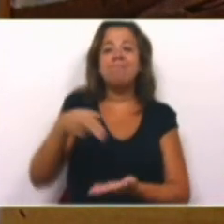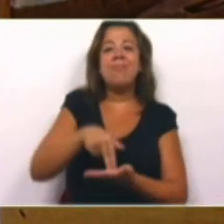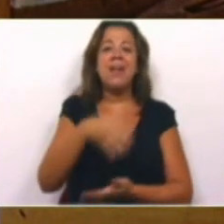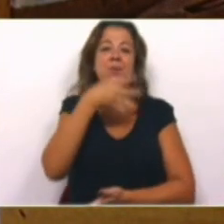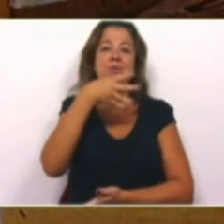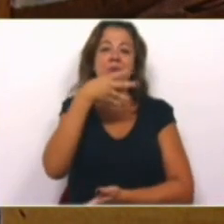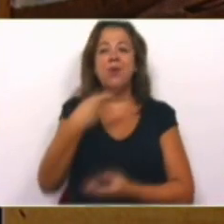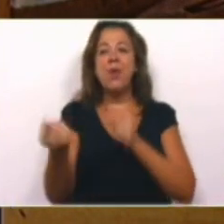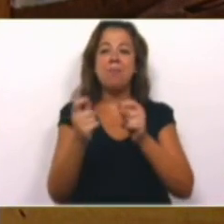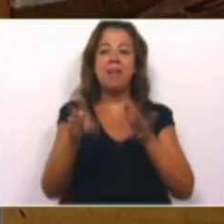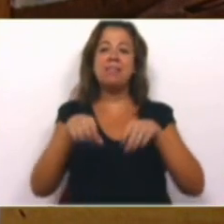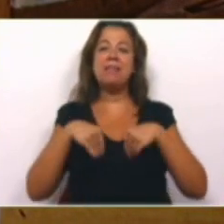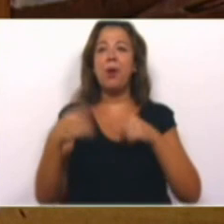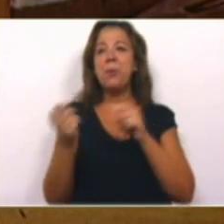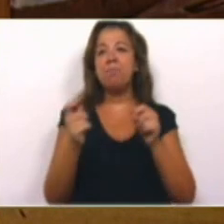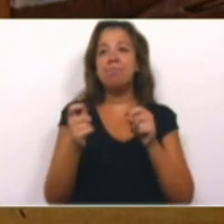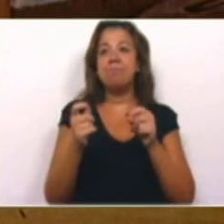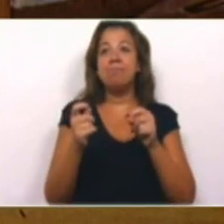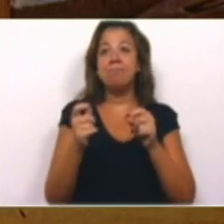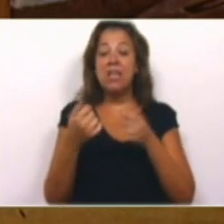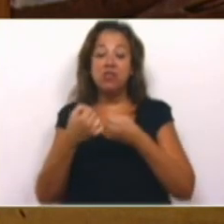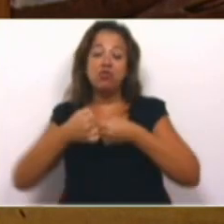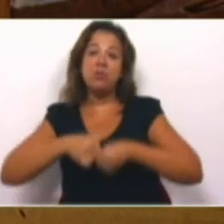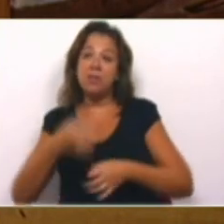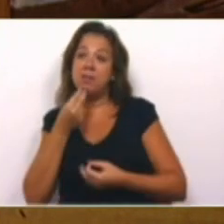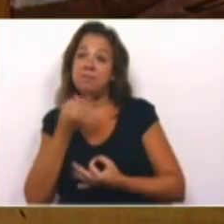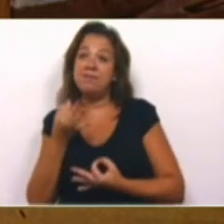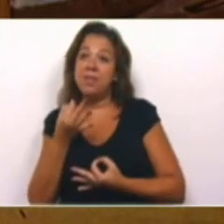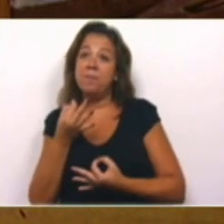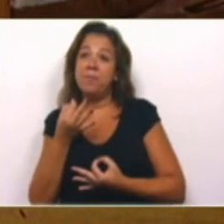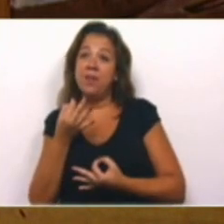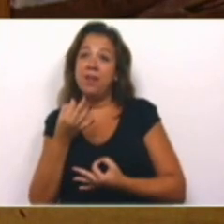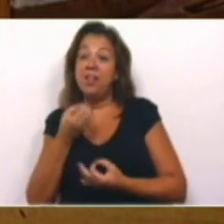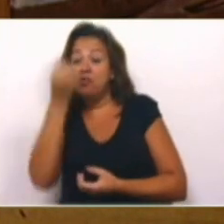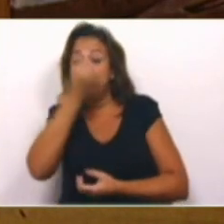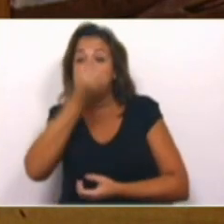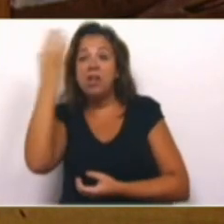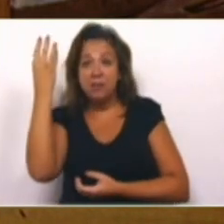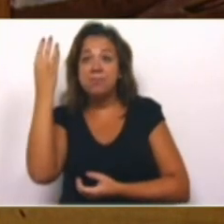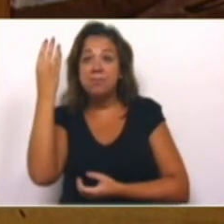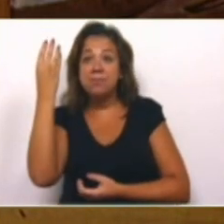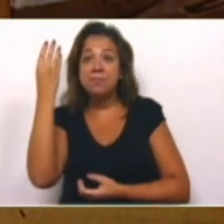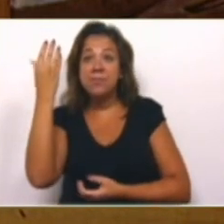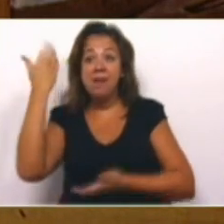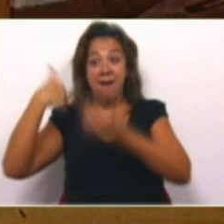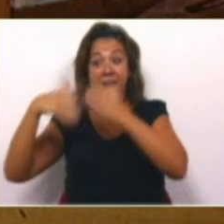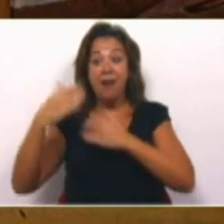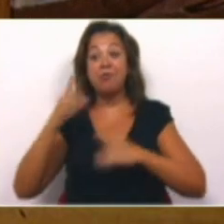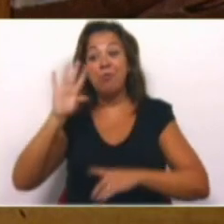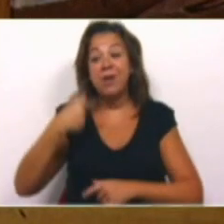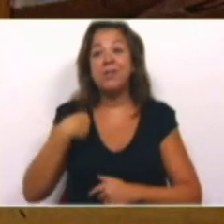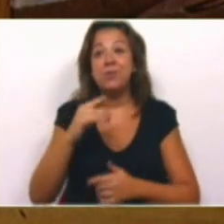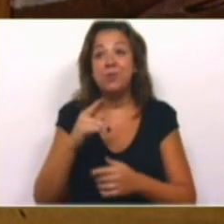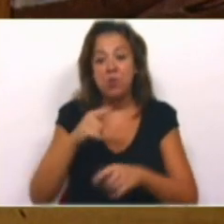admitir um debate, na verdade, escondido e que ignora que nas alturas e nos